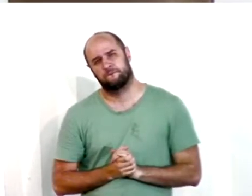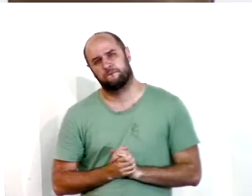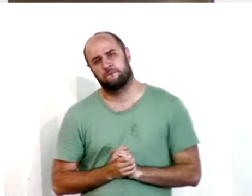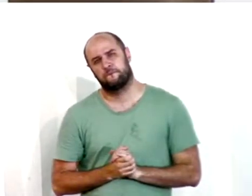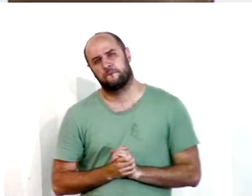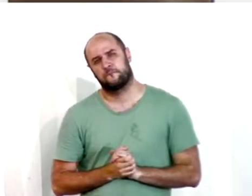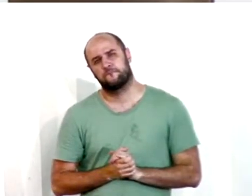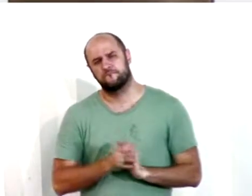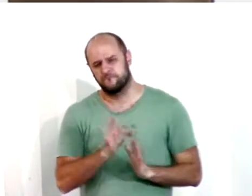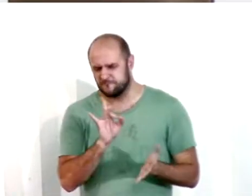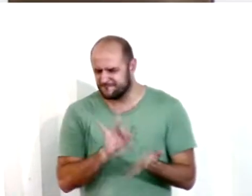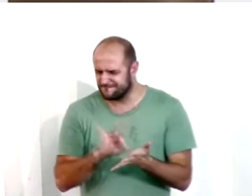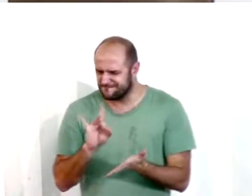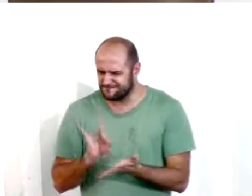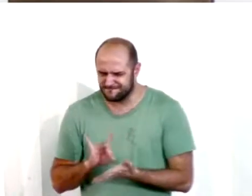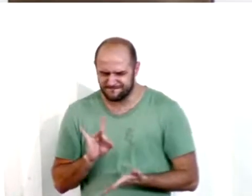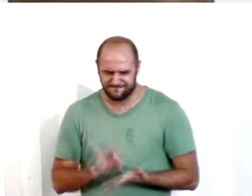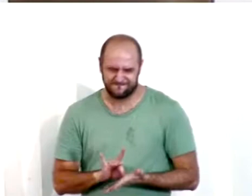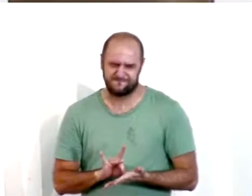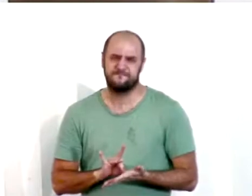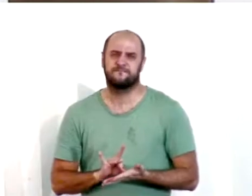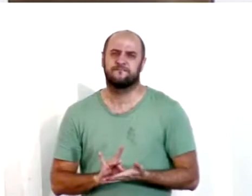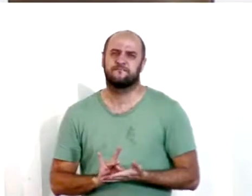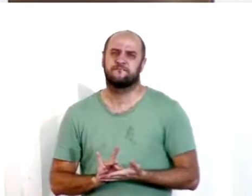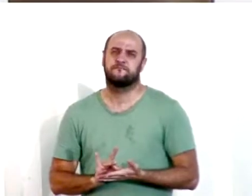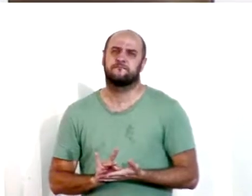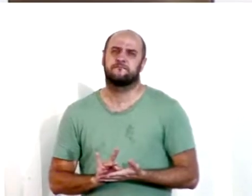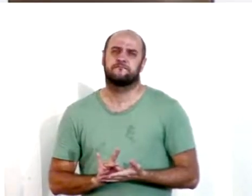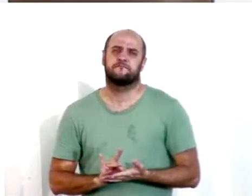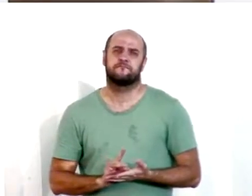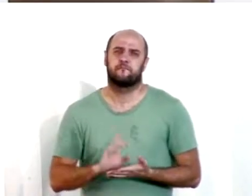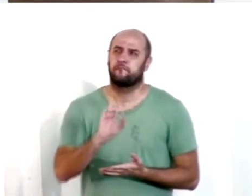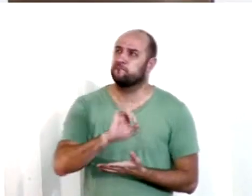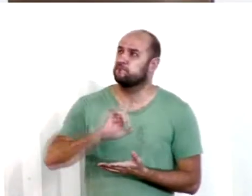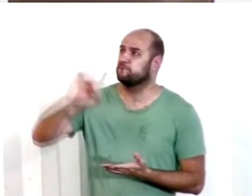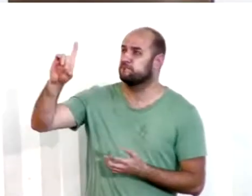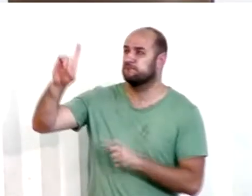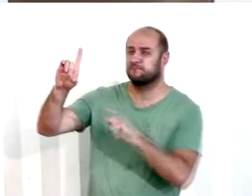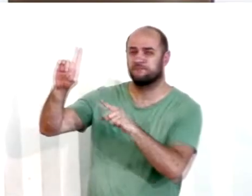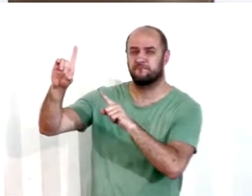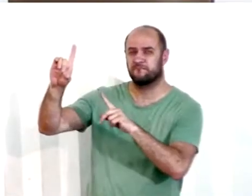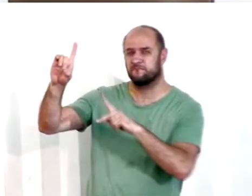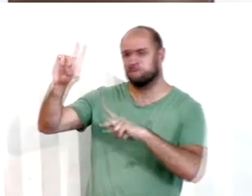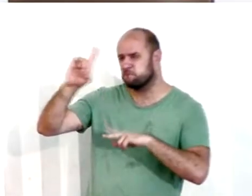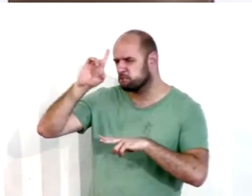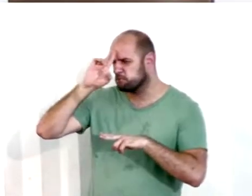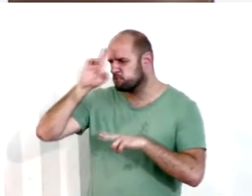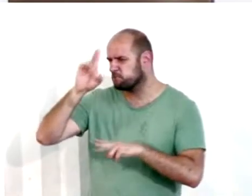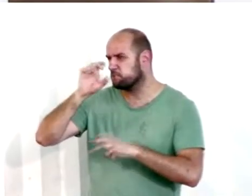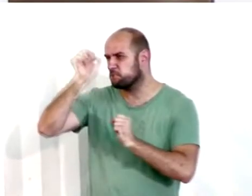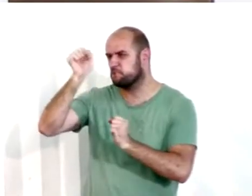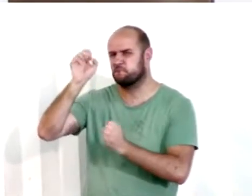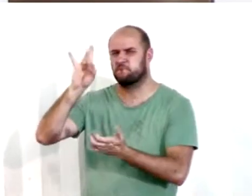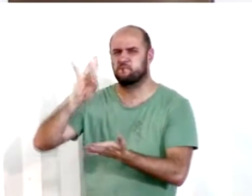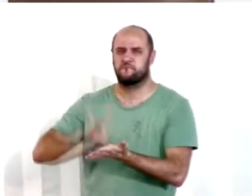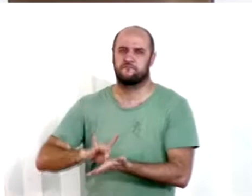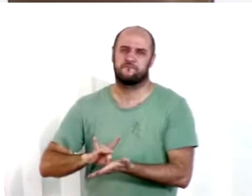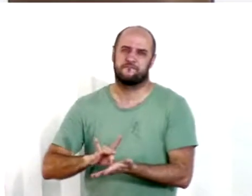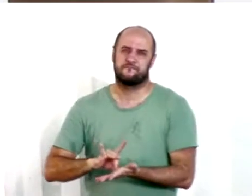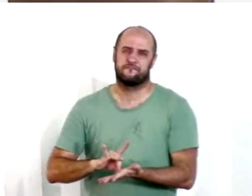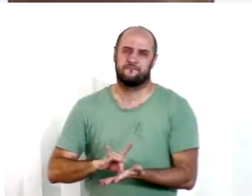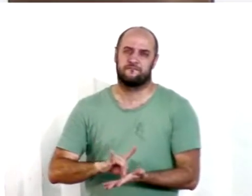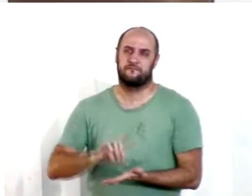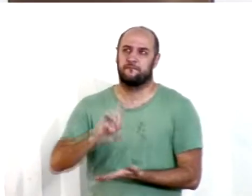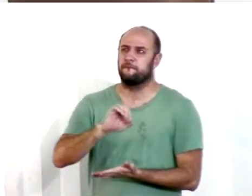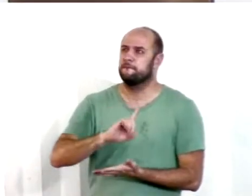As verdades daquele que é a própria verdade. E daquele